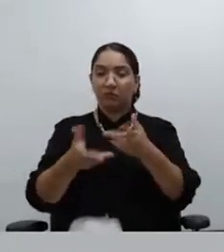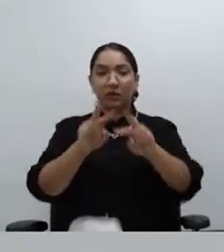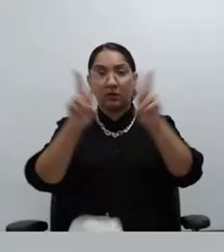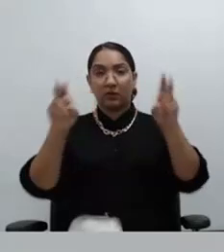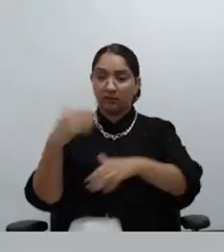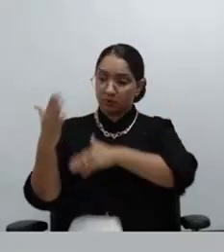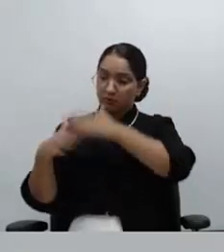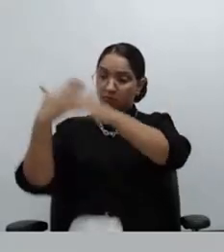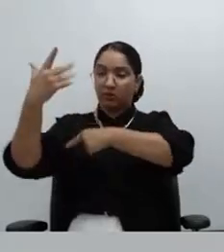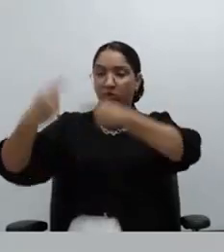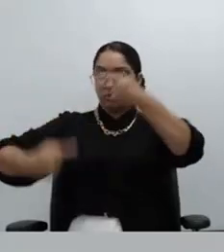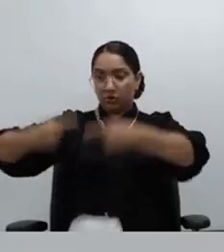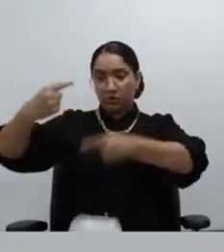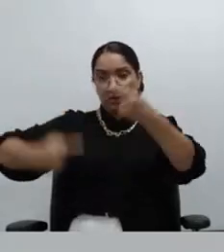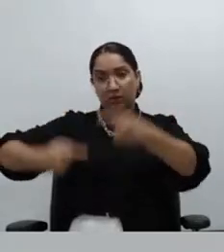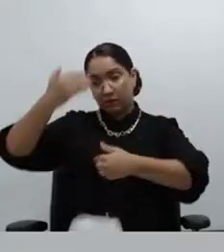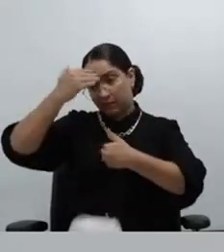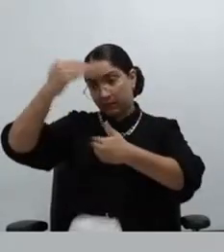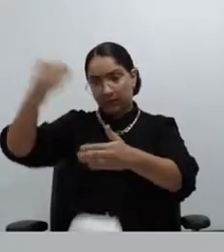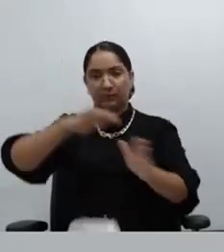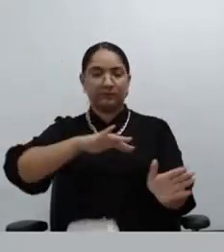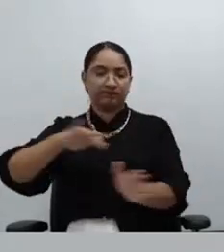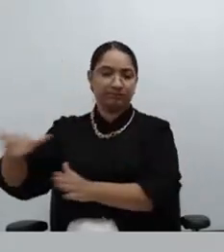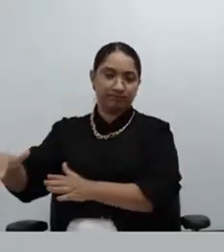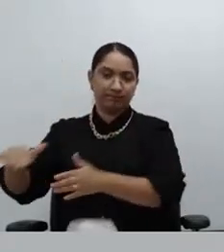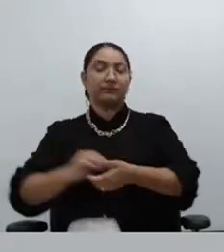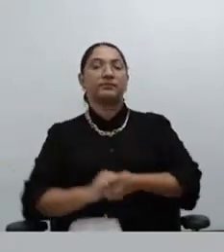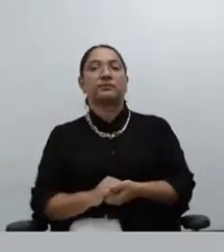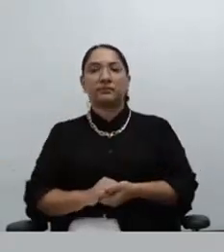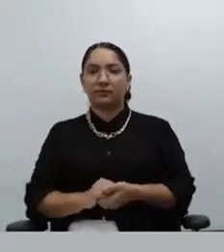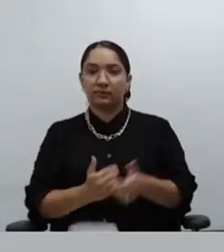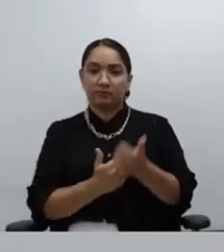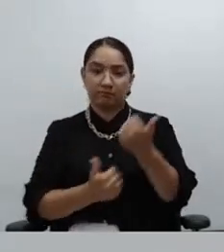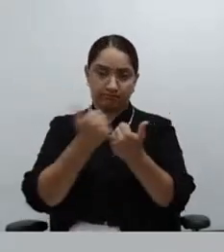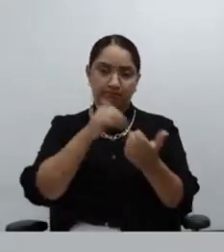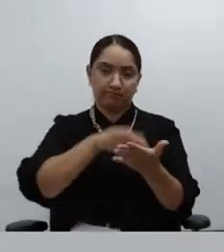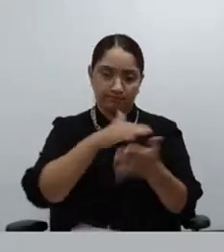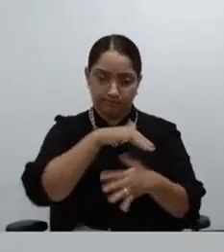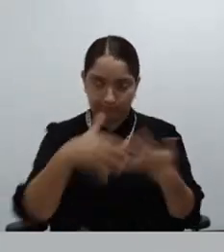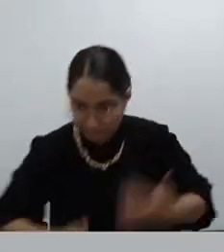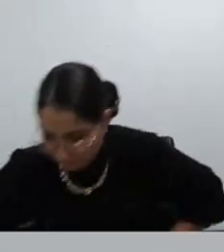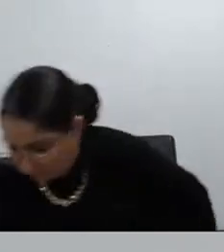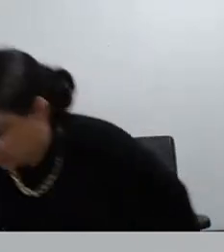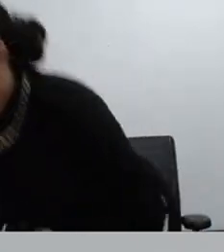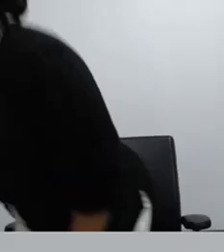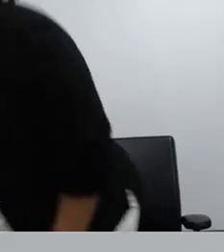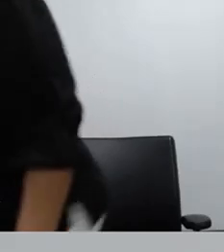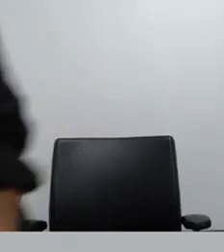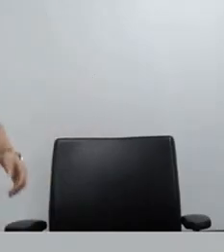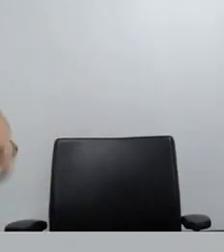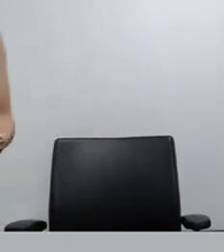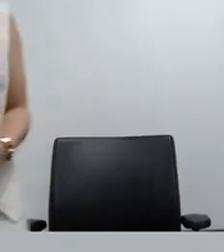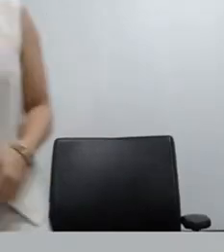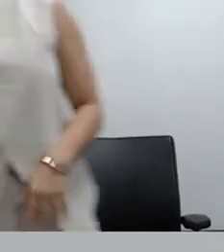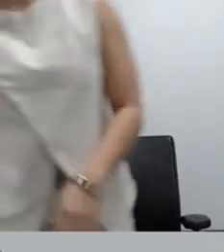sentido. Aqui, com relação, então, entrando de imediato, como disse, no momento aberto, nós temos